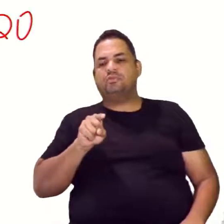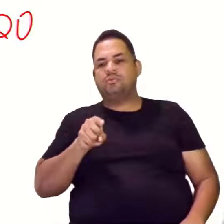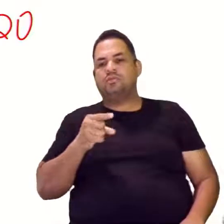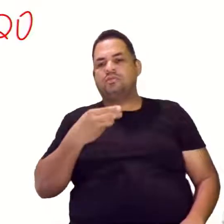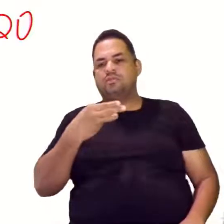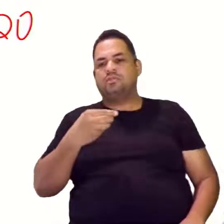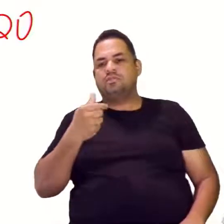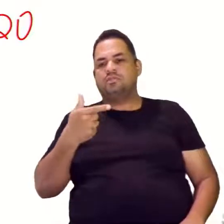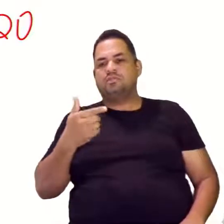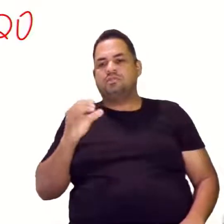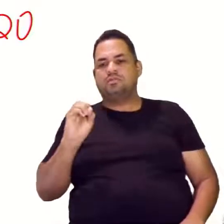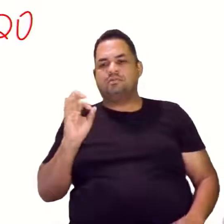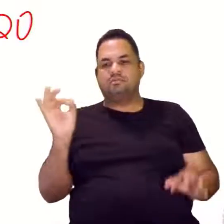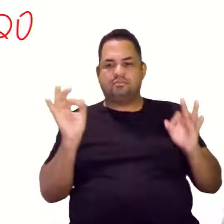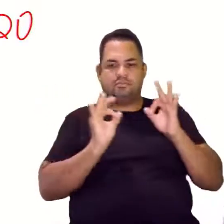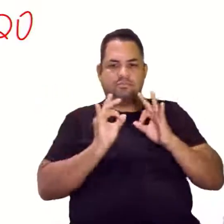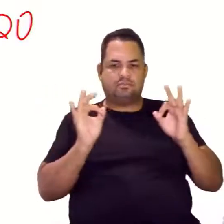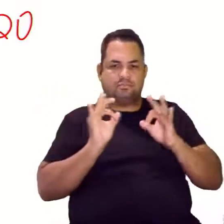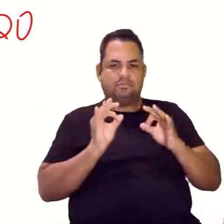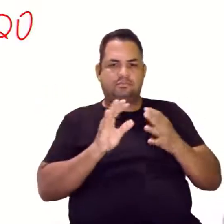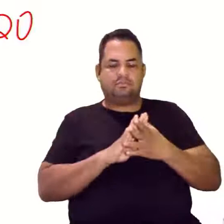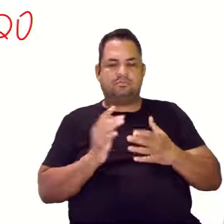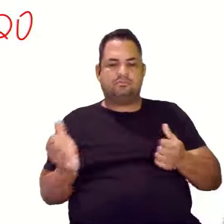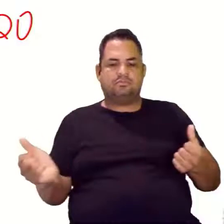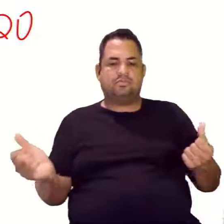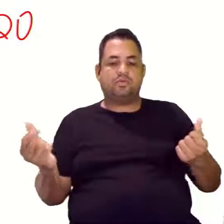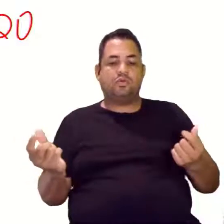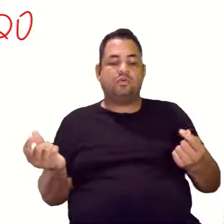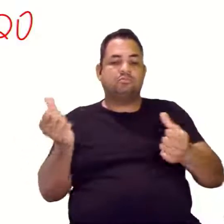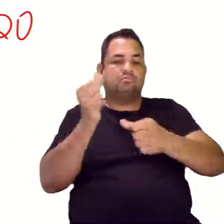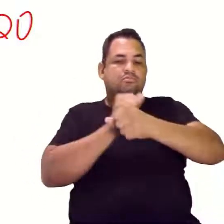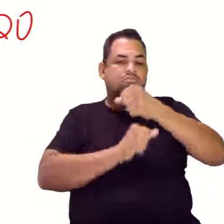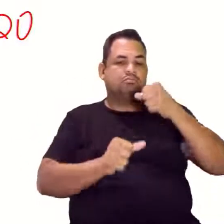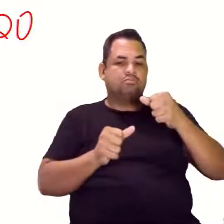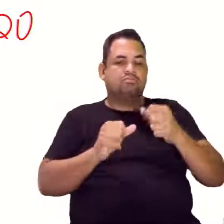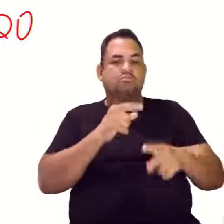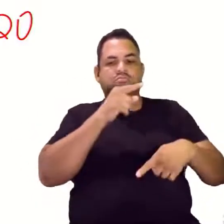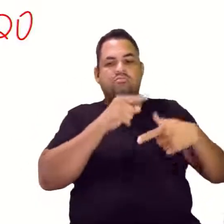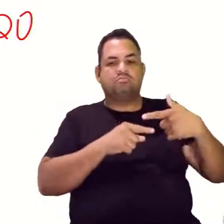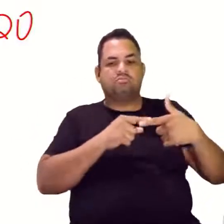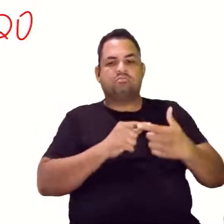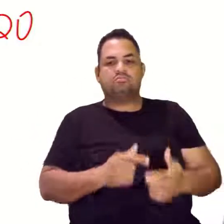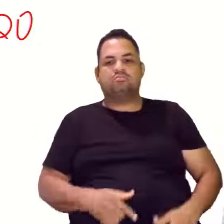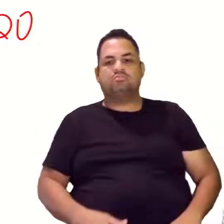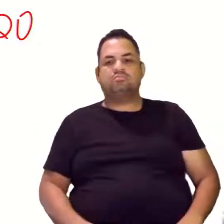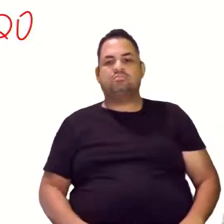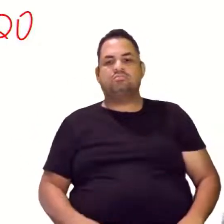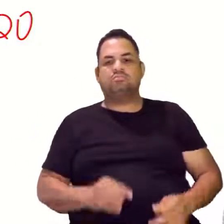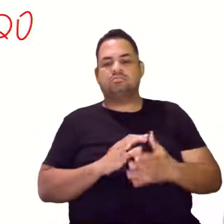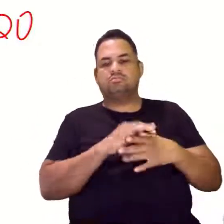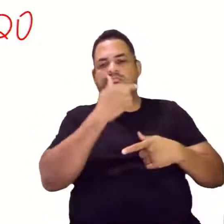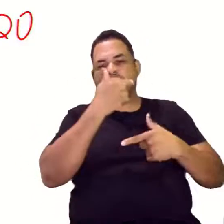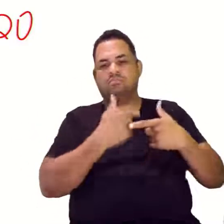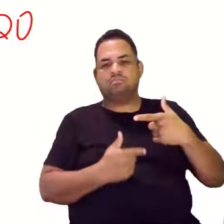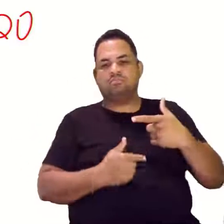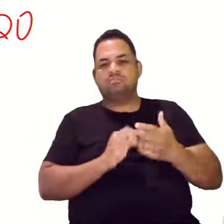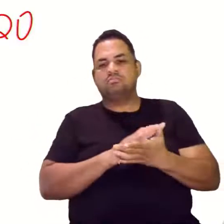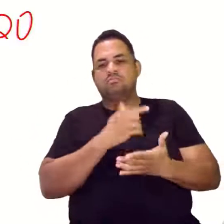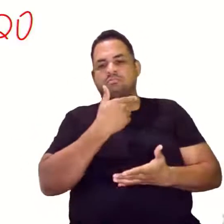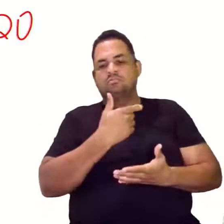28.320. Certo? Perfeito. Tá multiplicando, passa dividindo, 28.320. Vamos dividir